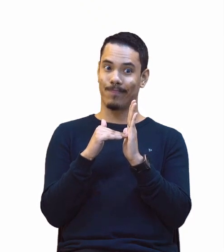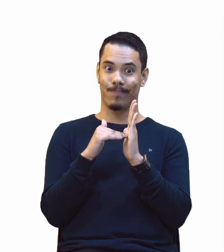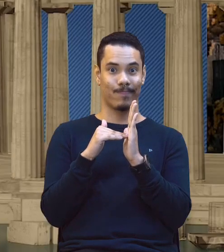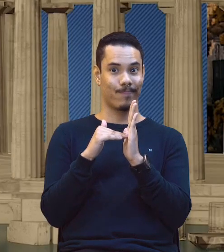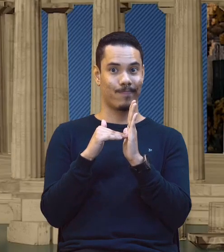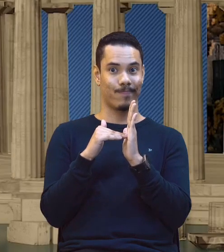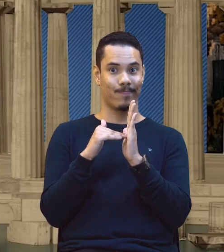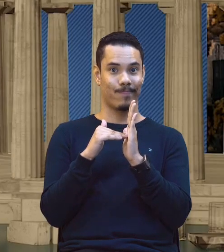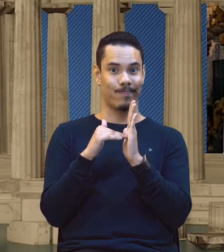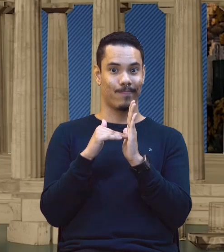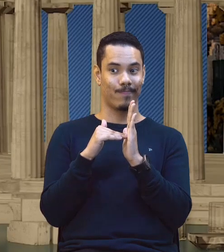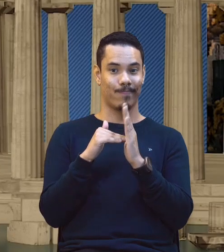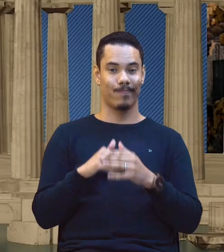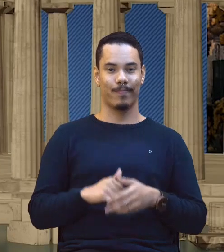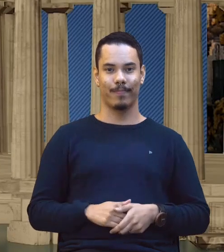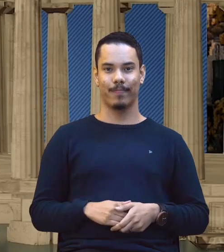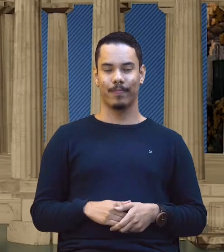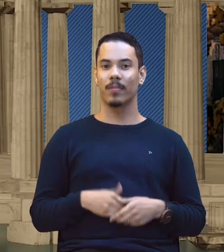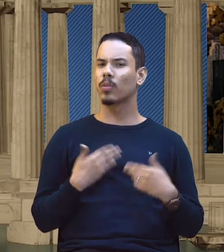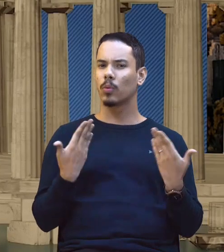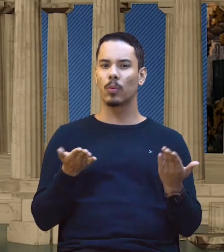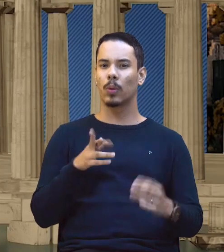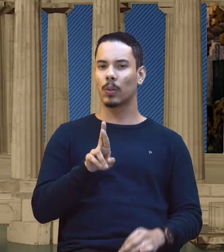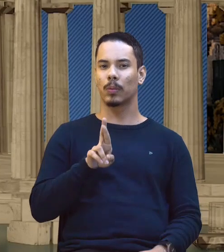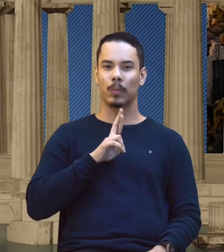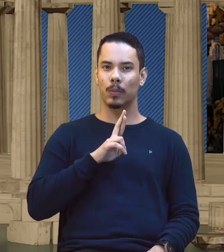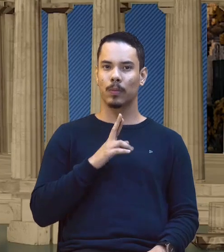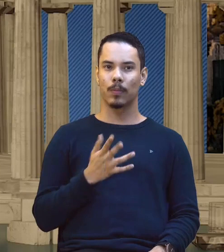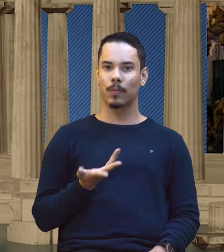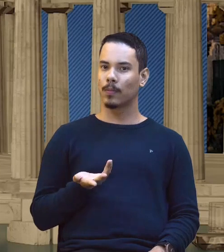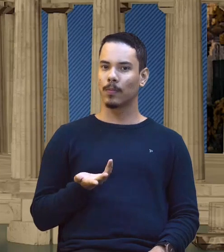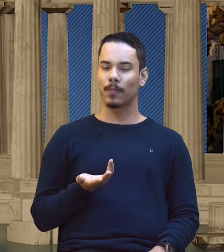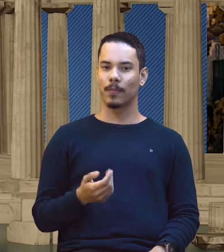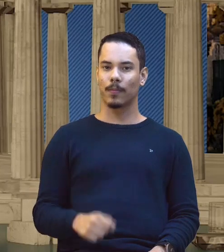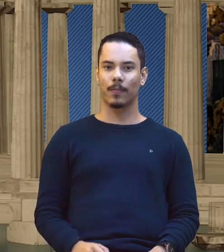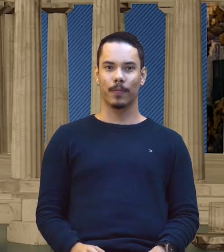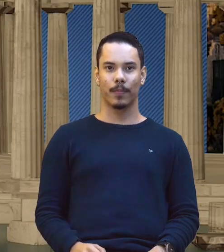pessoal? Qual foi a resposta que vocês responderam?